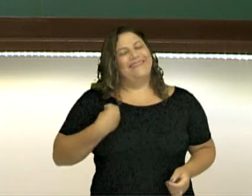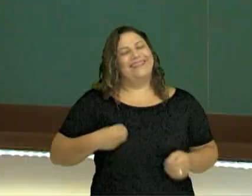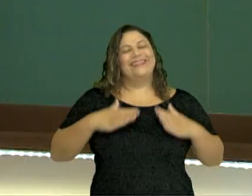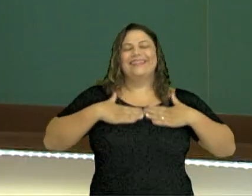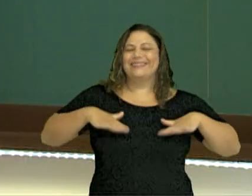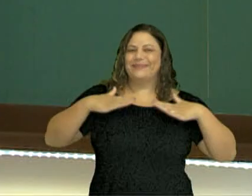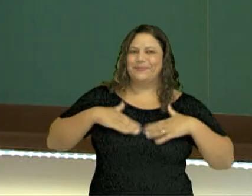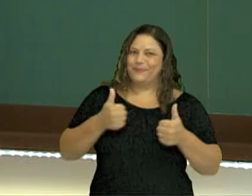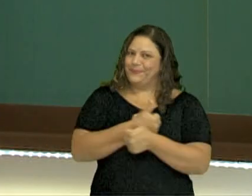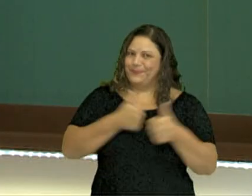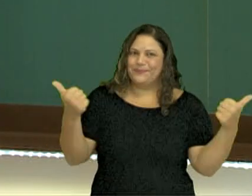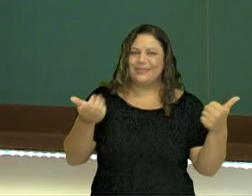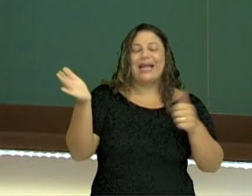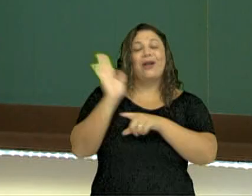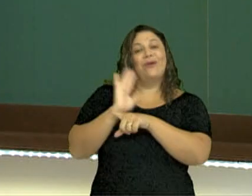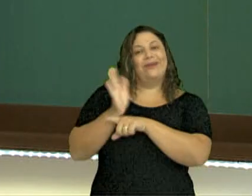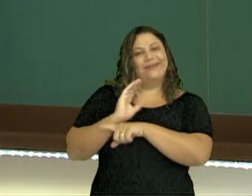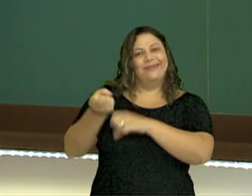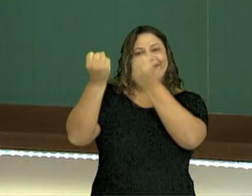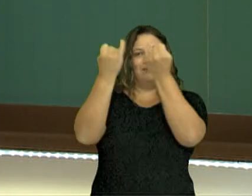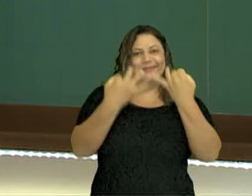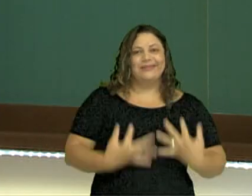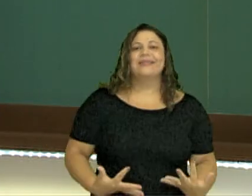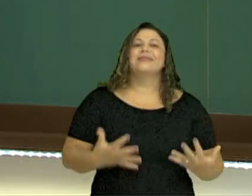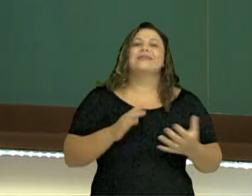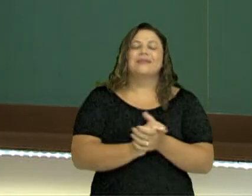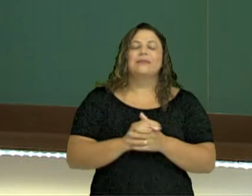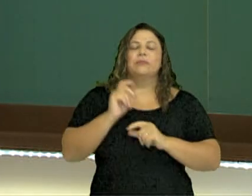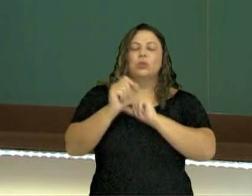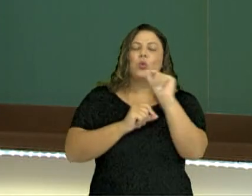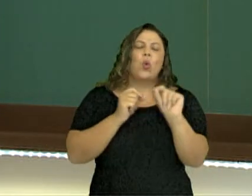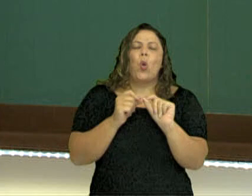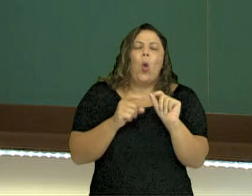tranquila. Nesse vídeo nós falamos sobre